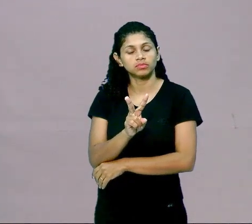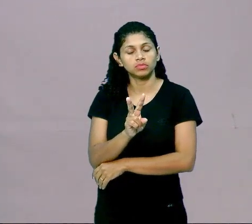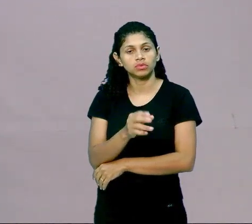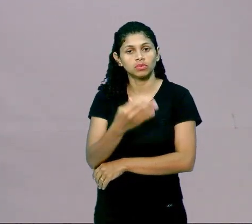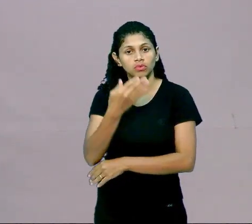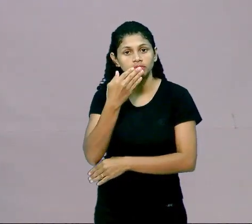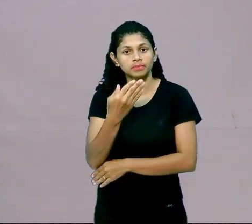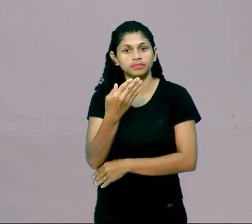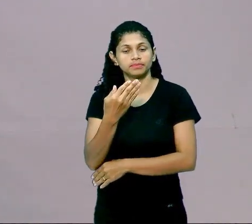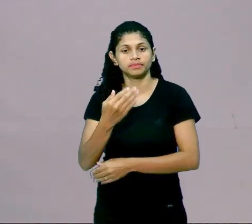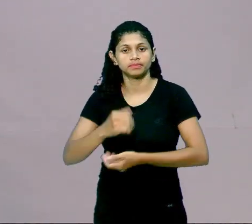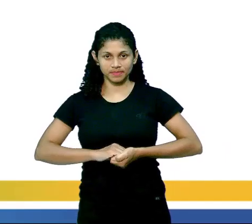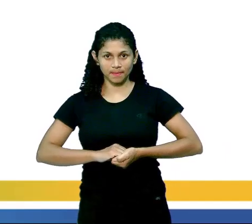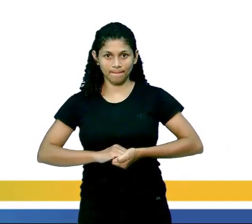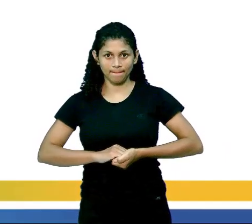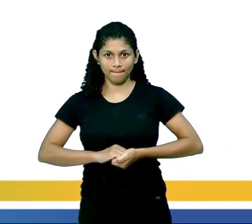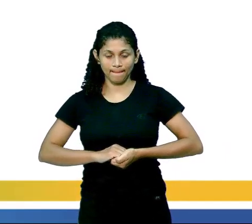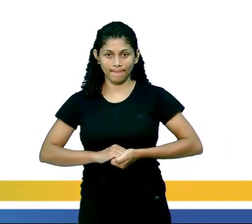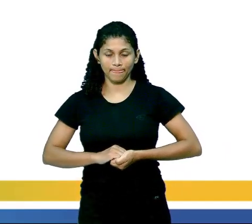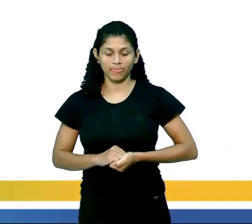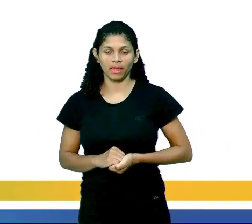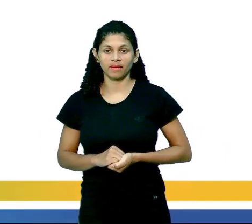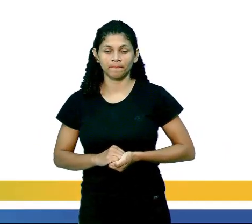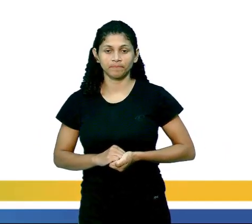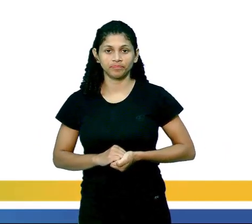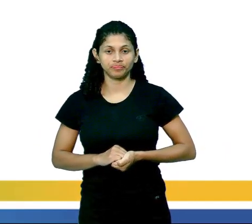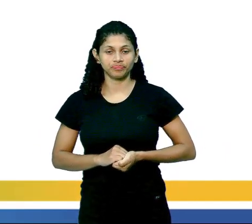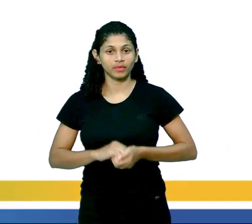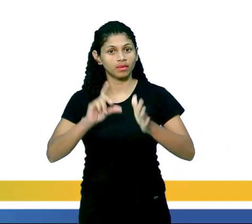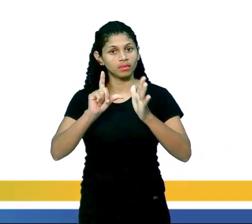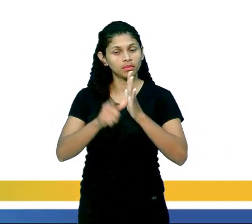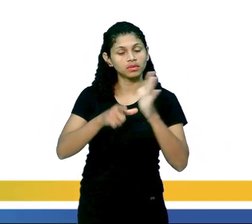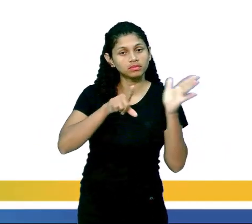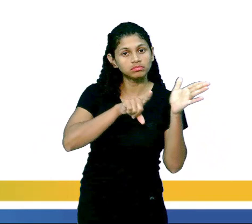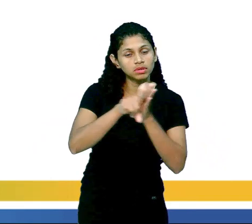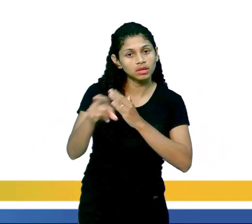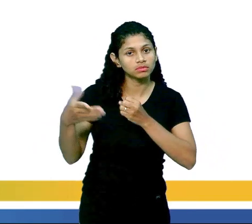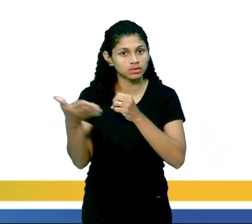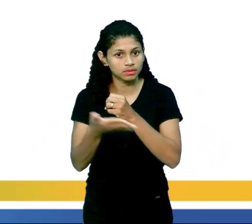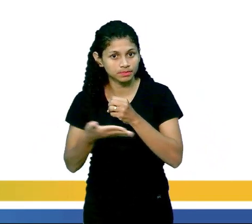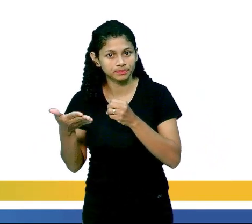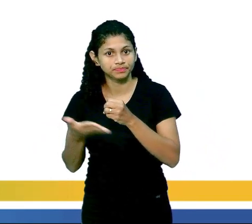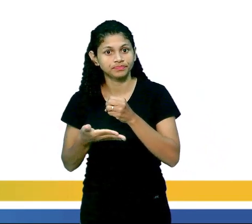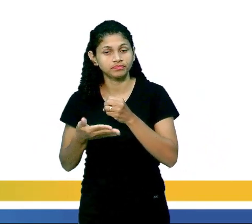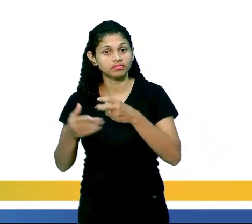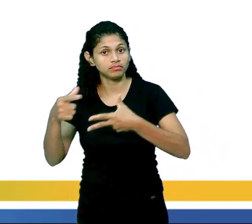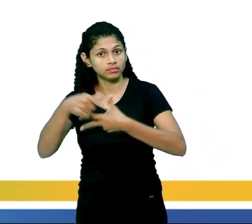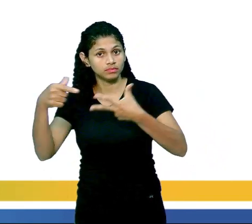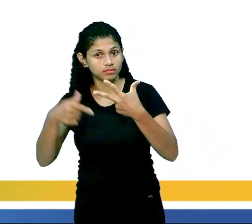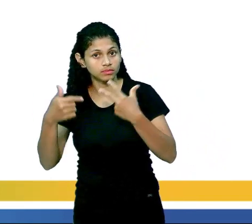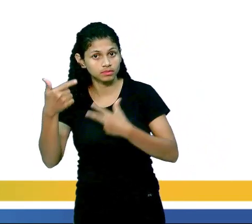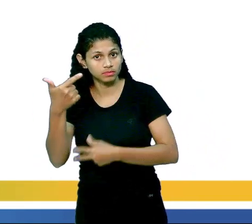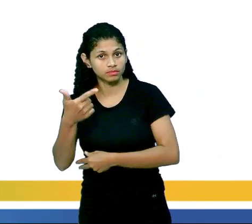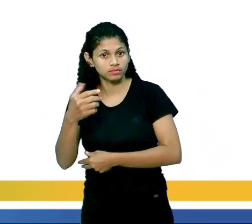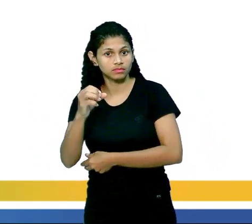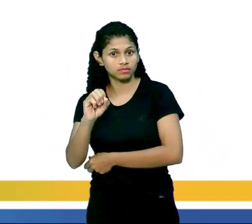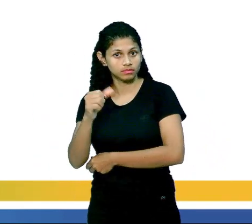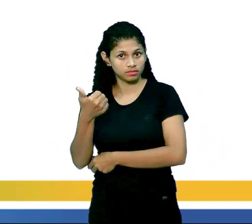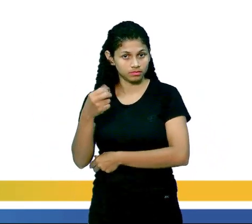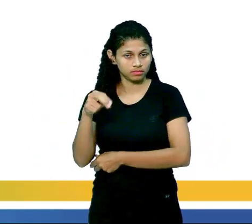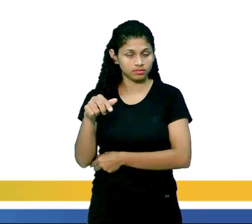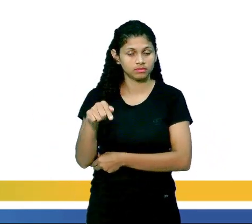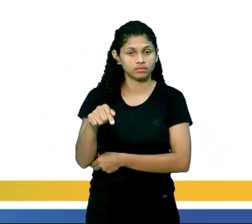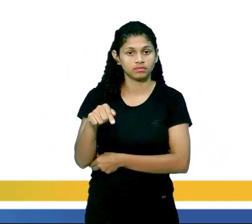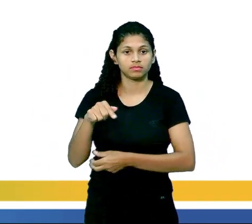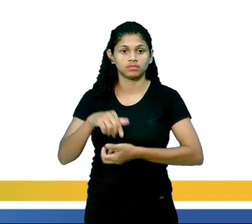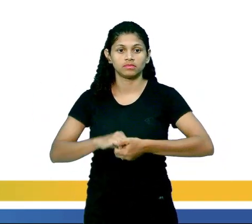pedindo. Tudo bem? Então, olha só, pessoal. Vamos a uma próxima questão. Uma questão de apoio, tá? Do Enem 2017. Diz o